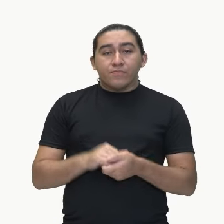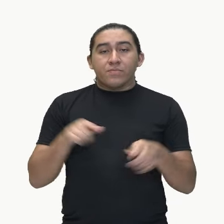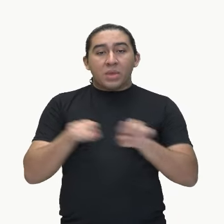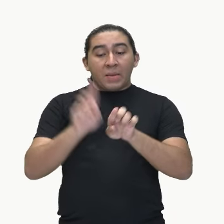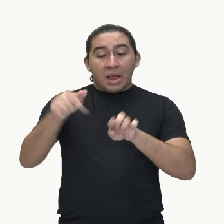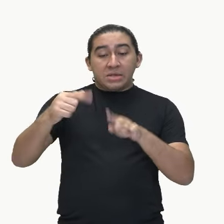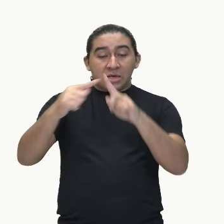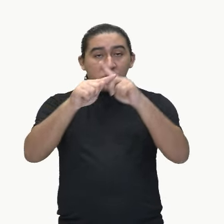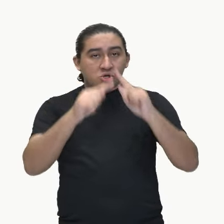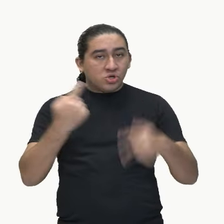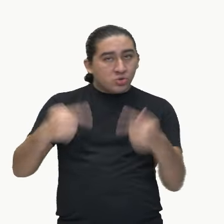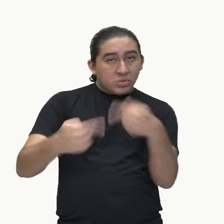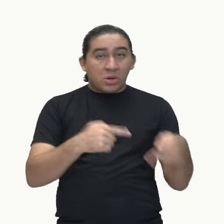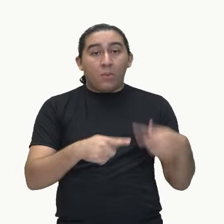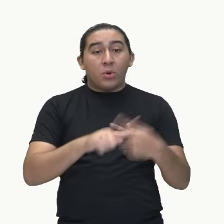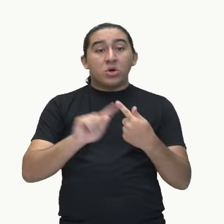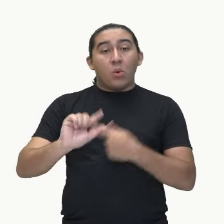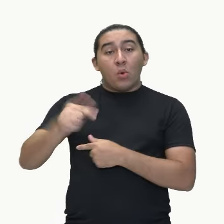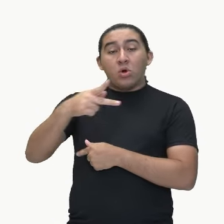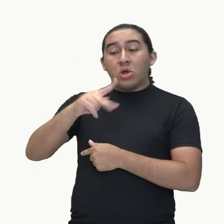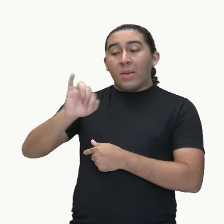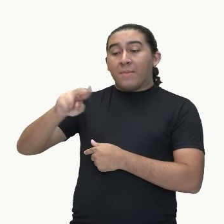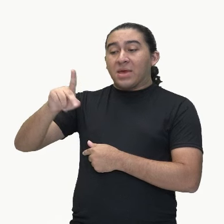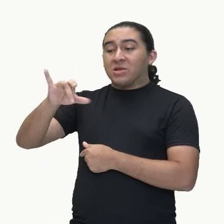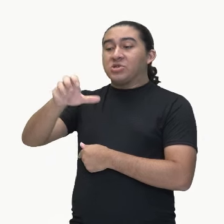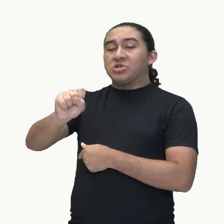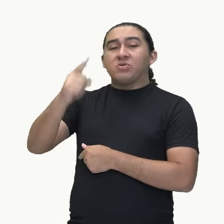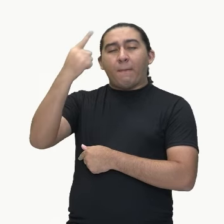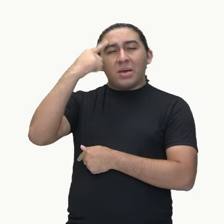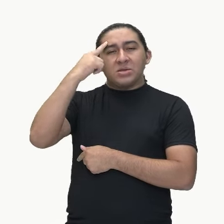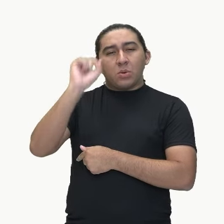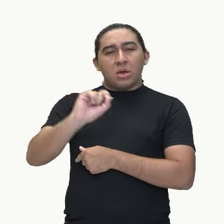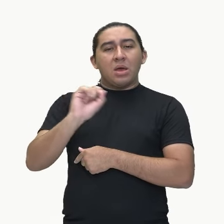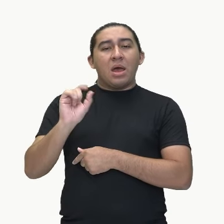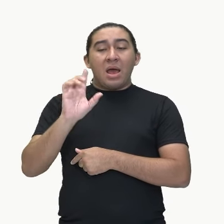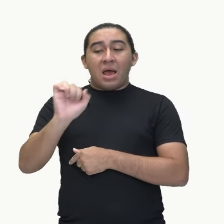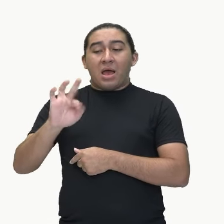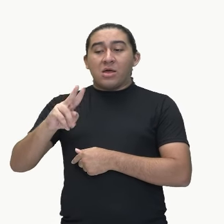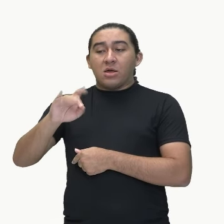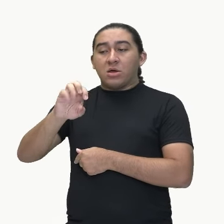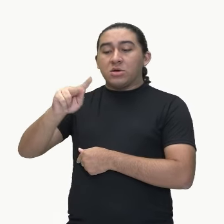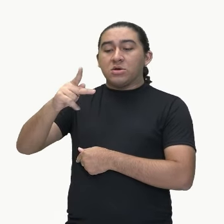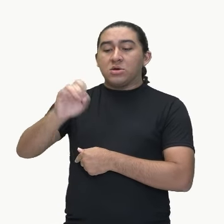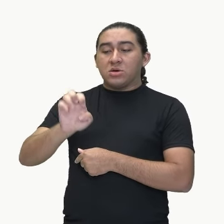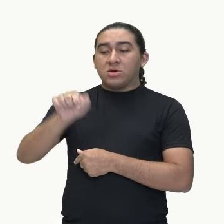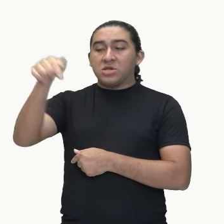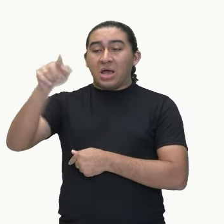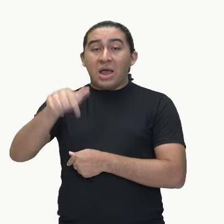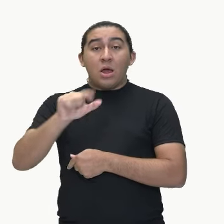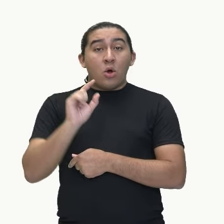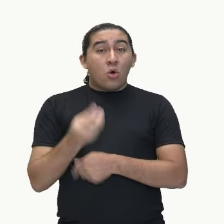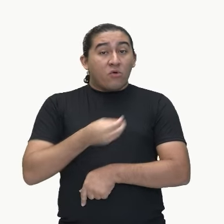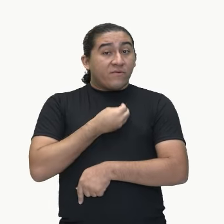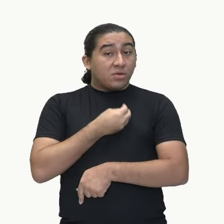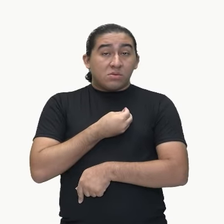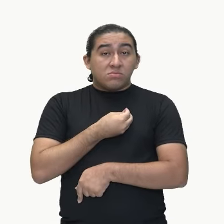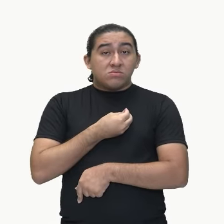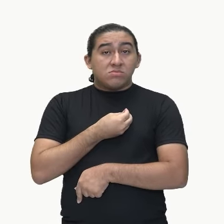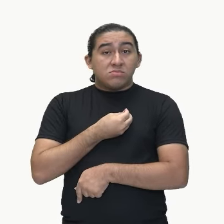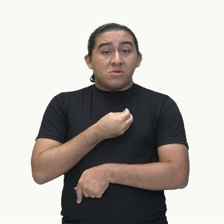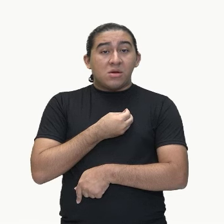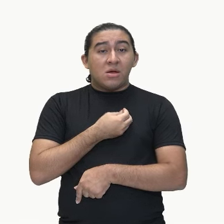o Parmênides, ele já vai falar que a arqué é o ser, ou seja, as transformações que o Heráclito falava